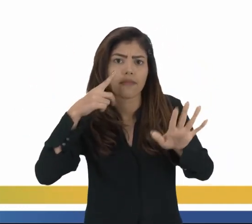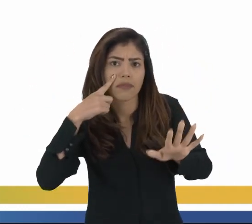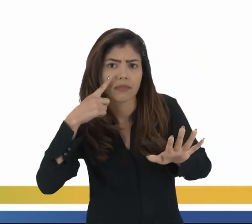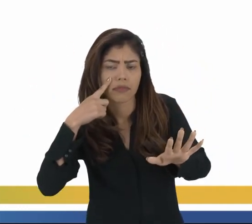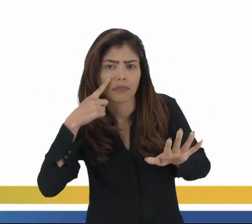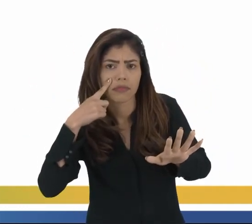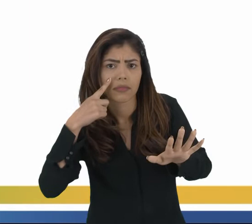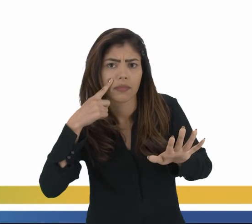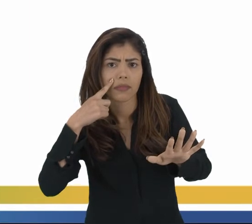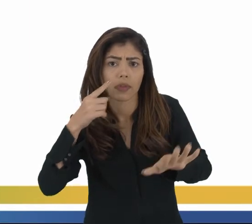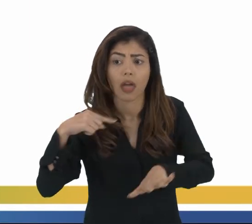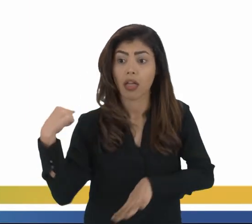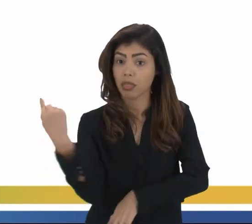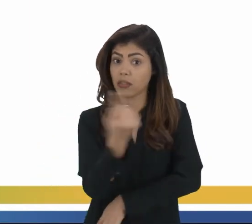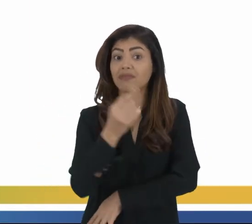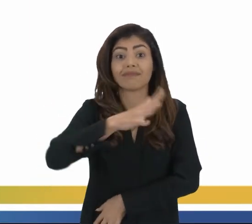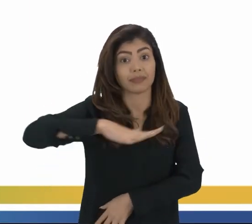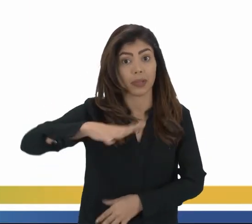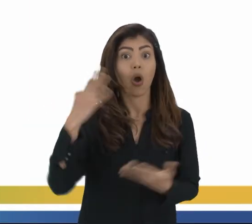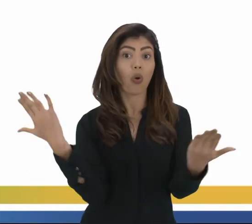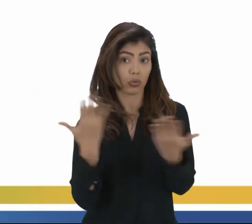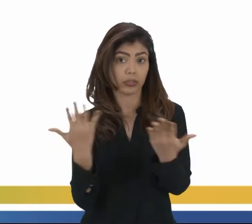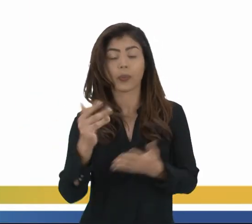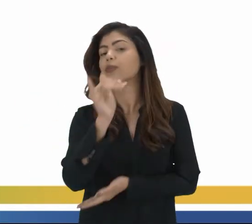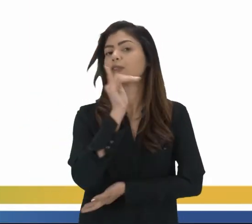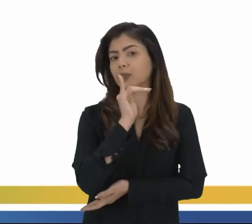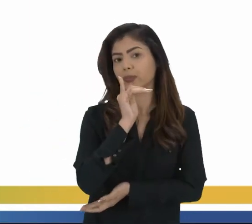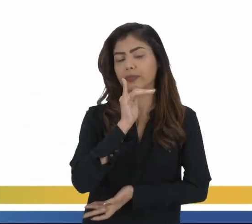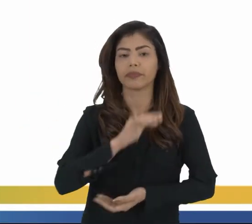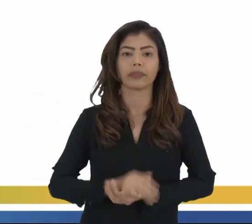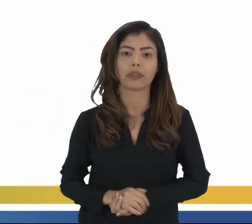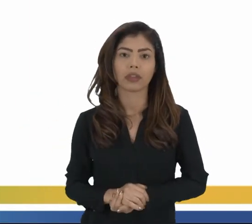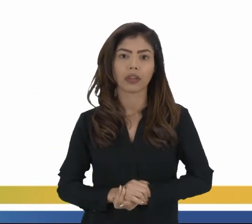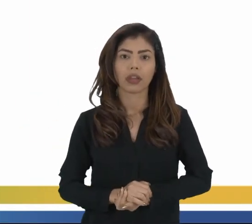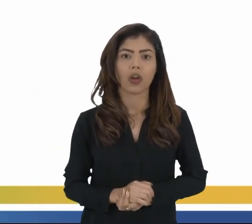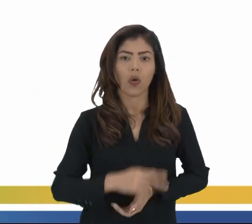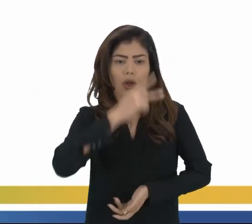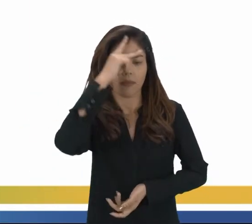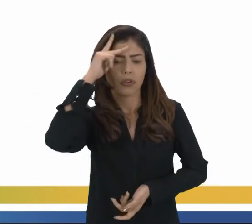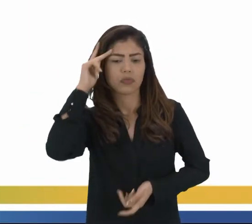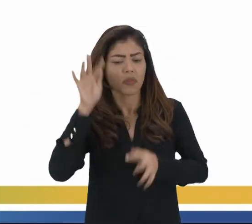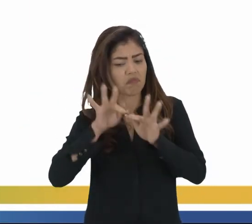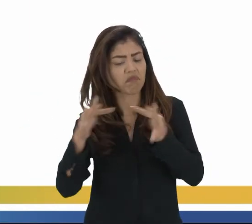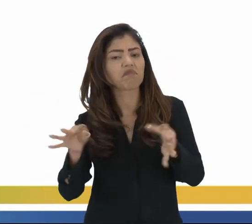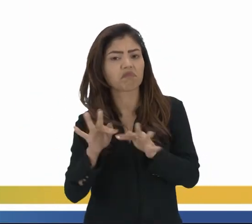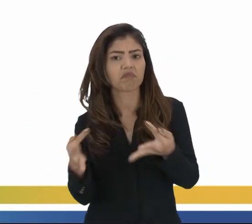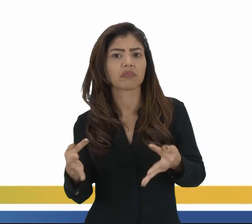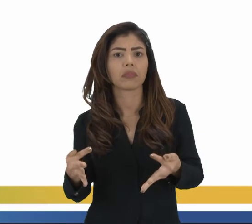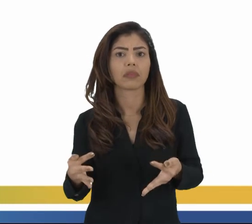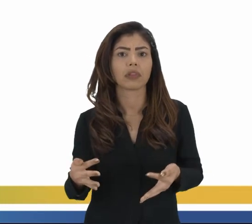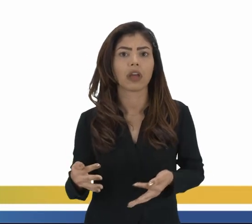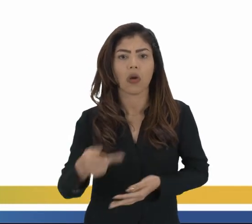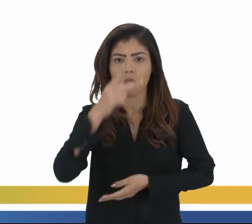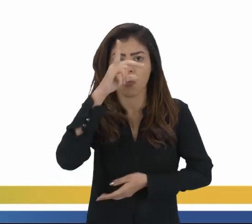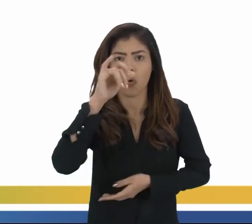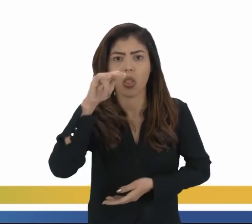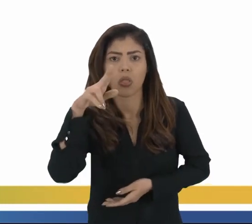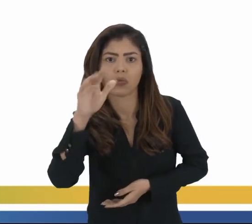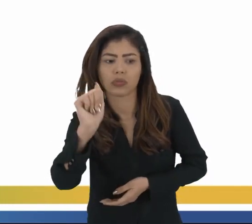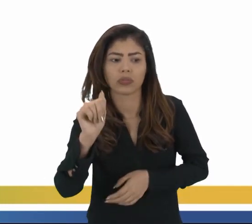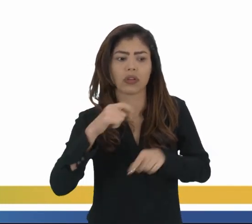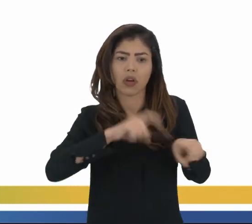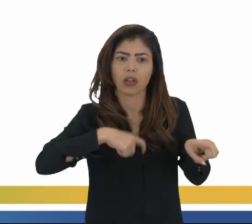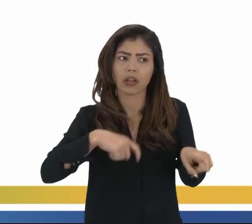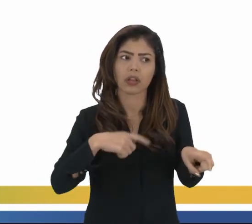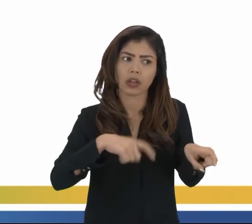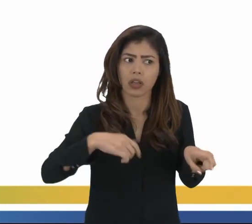vistos na nossa sociedade hoje em dia. Por exemplo, uma pessoa simples, um colono simples que vive na zona